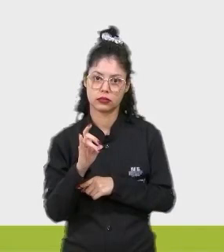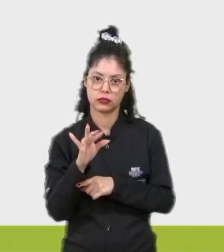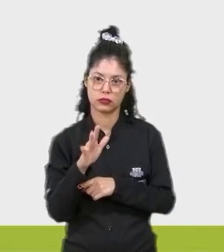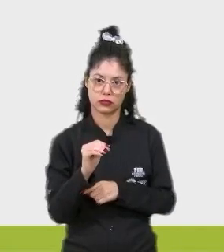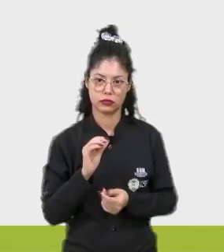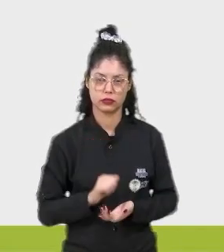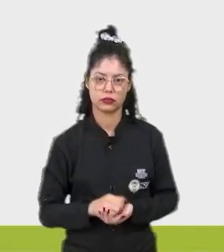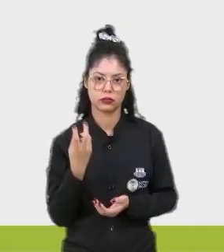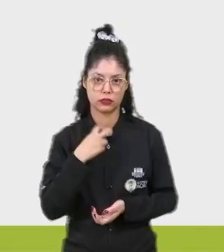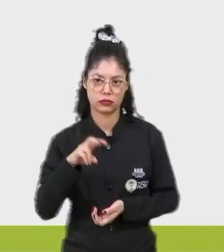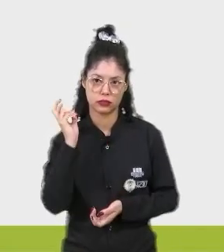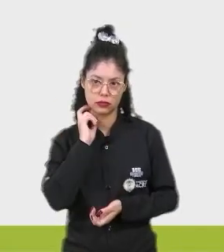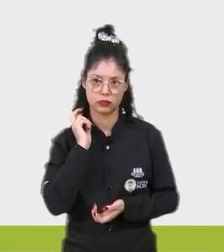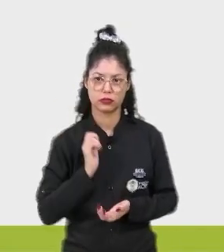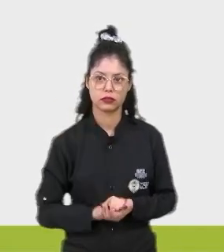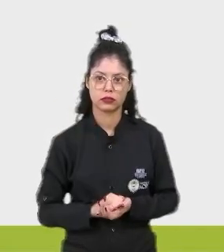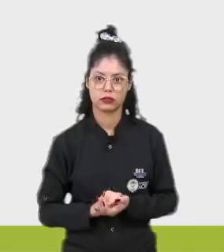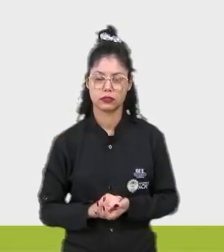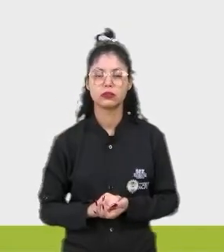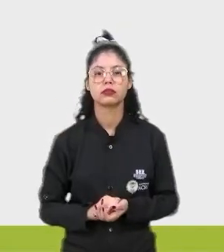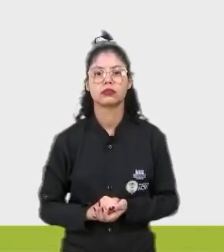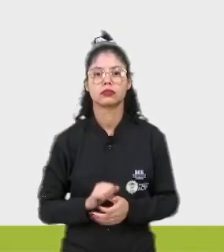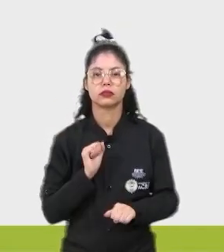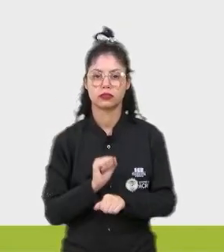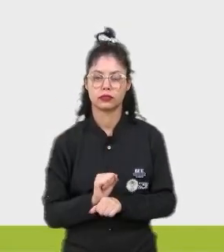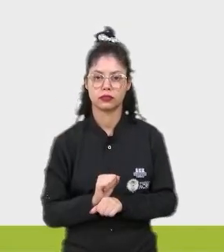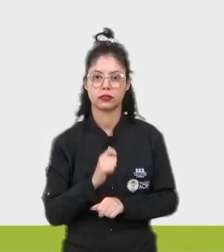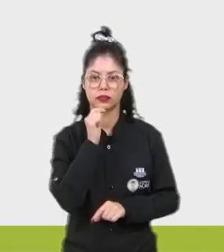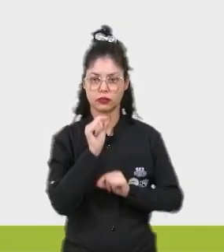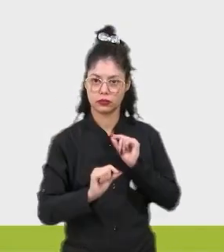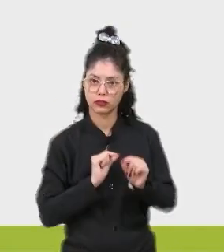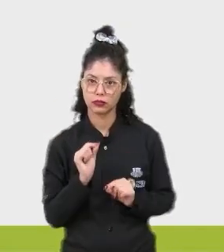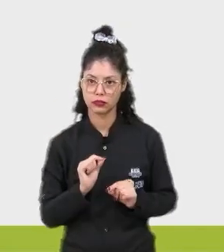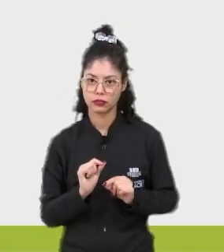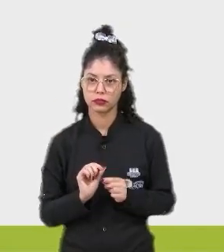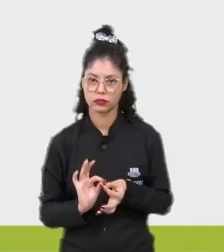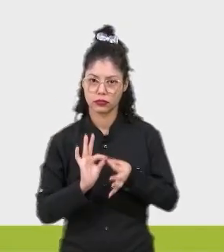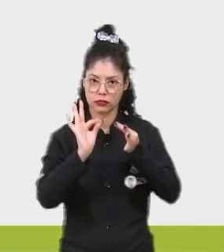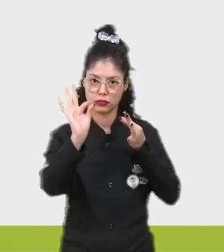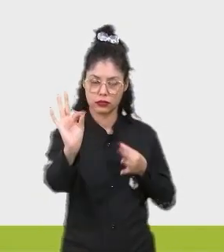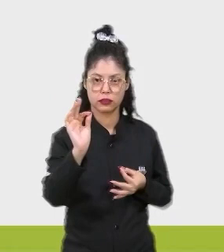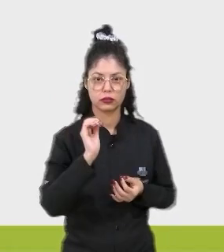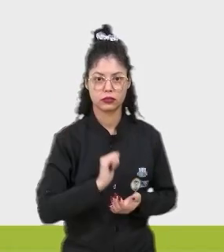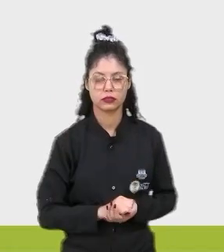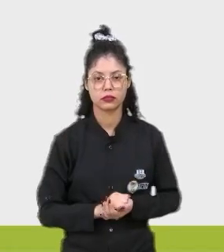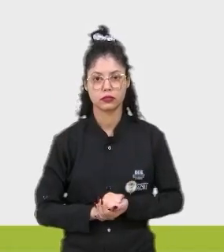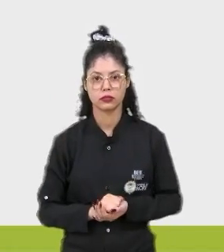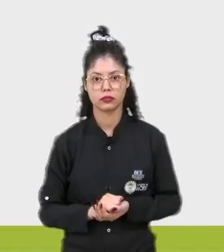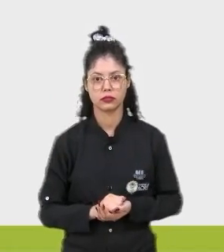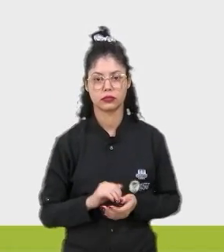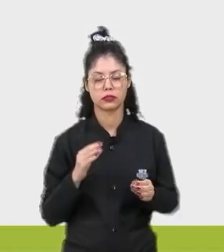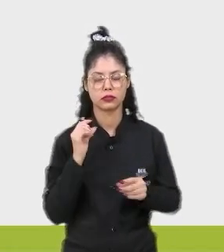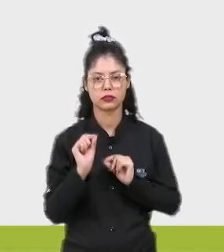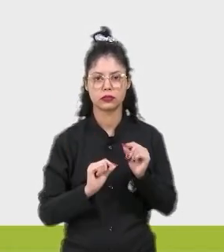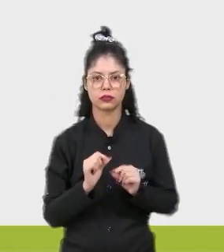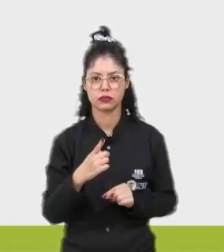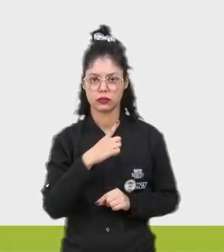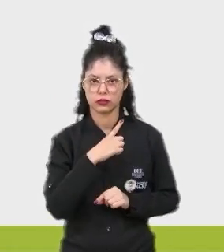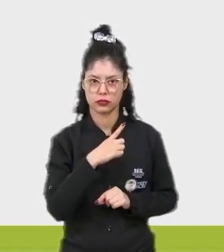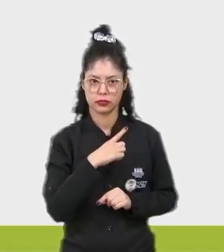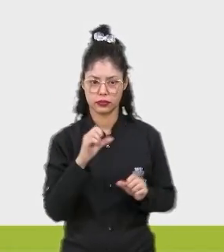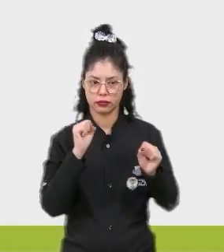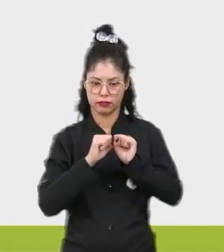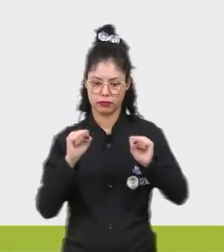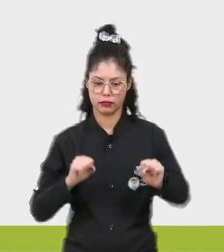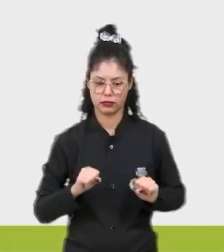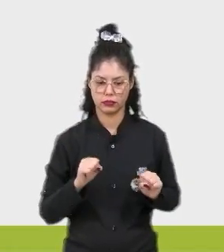um morcego que está em repouso. A distância e a velocidade da mariposa, na situação descrita, seriam detectadas pelo sistema